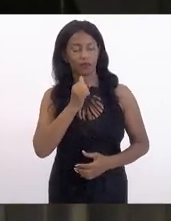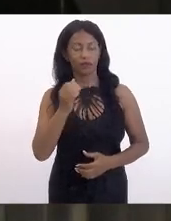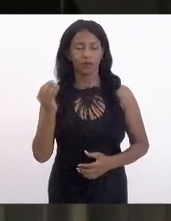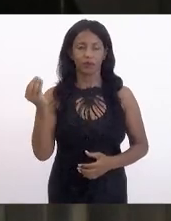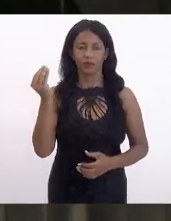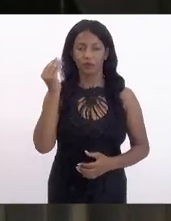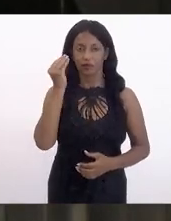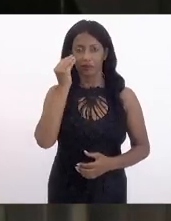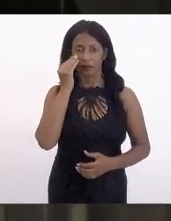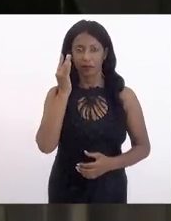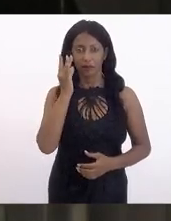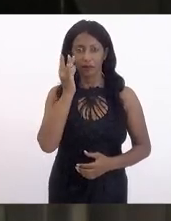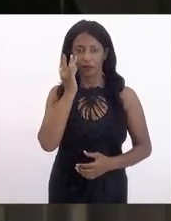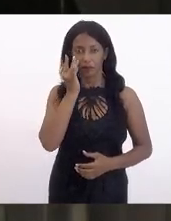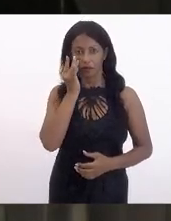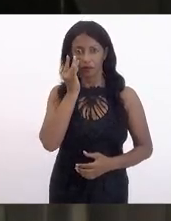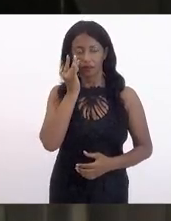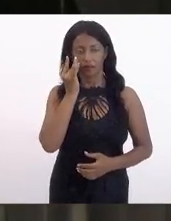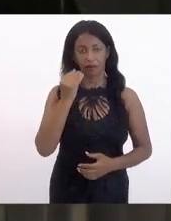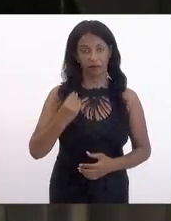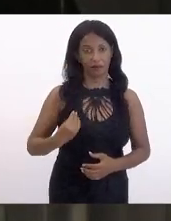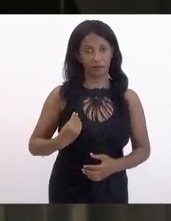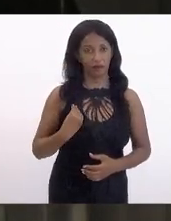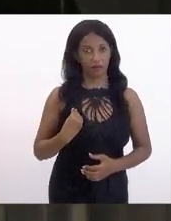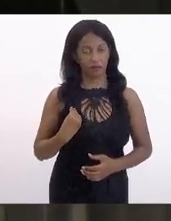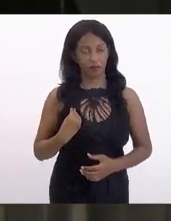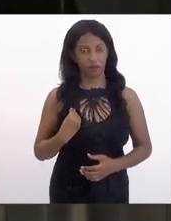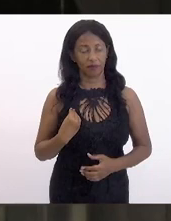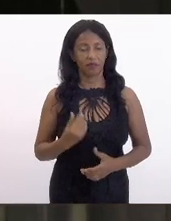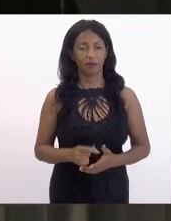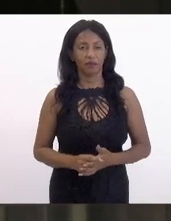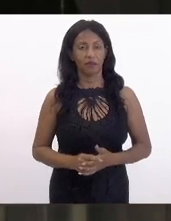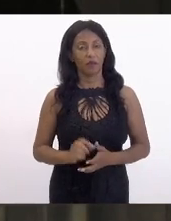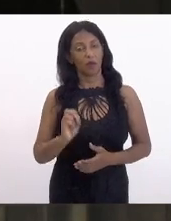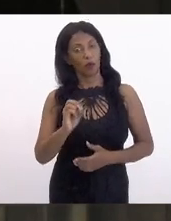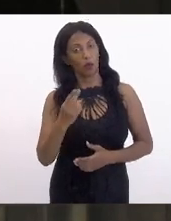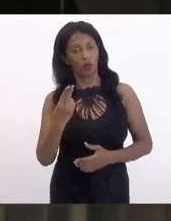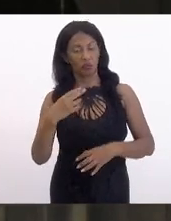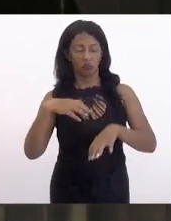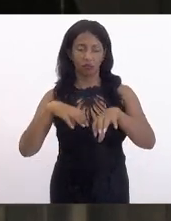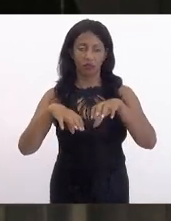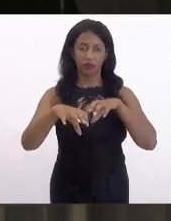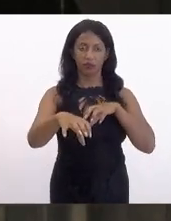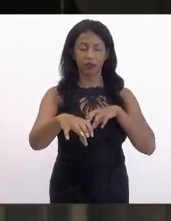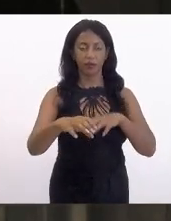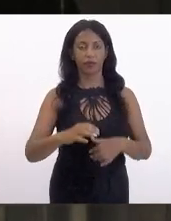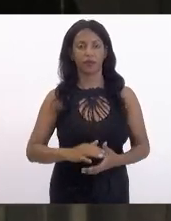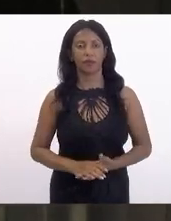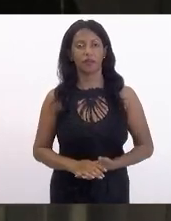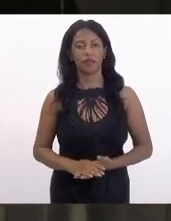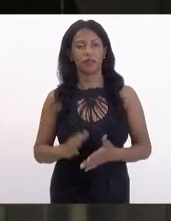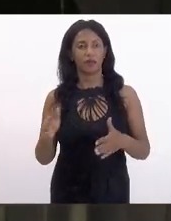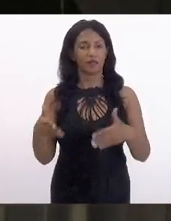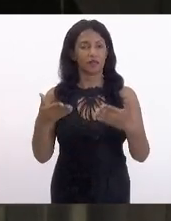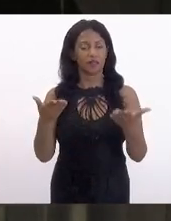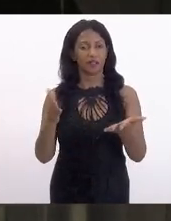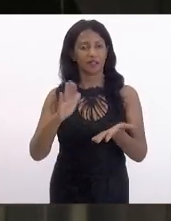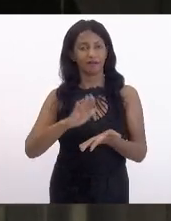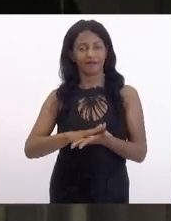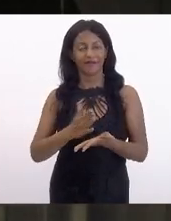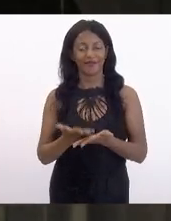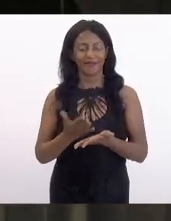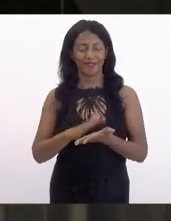assistem de forma presencial ou remota senhora